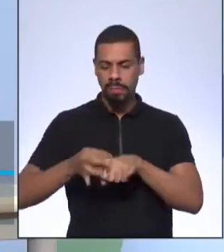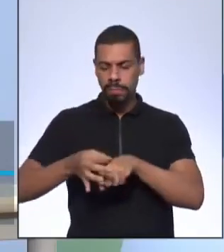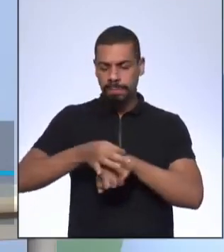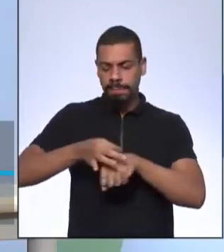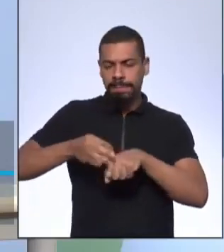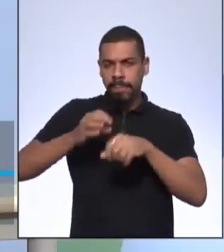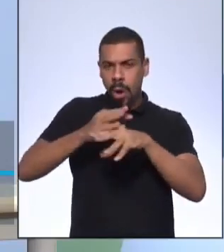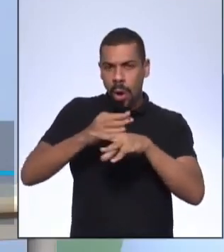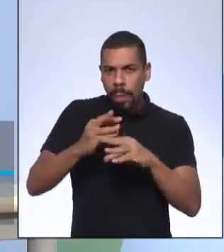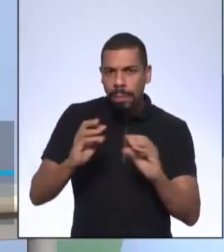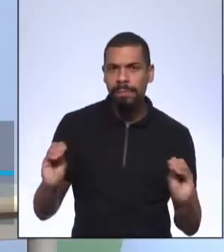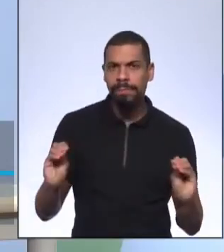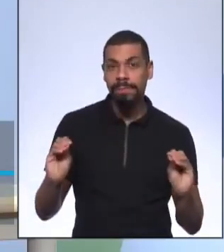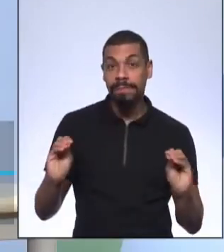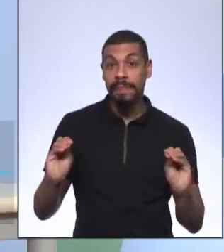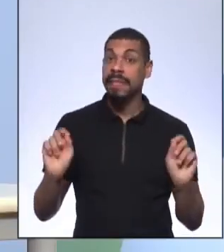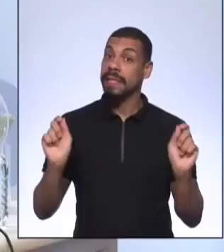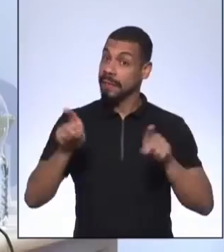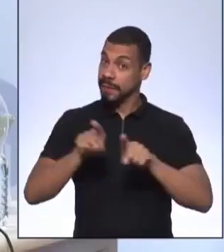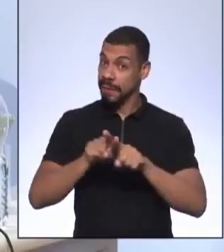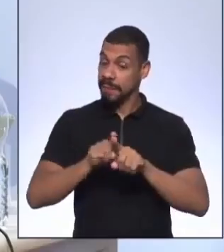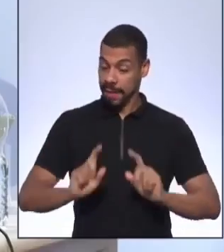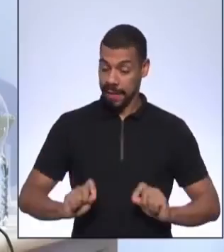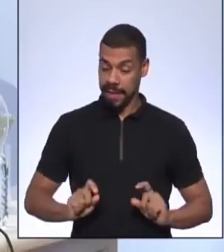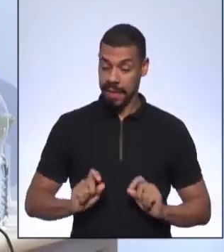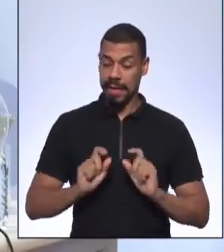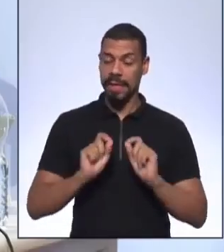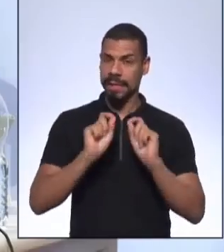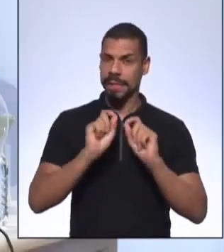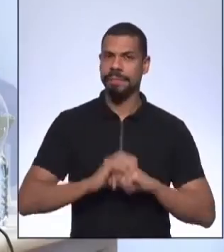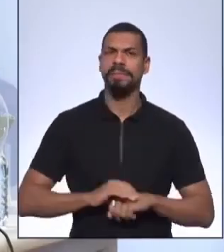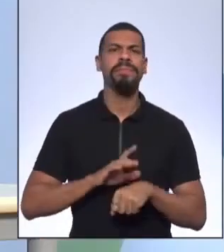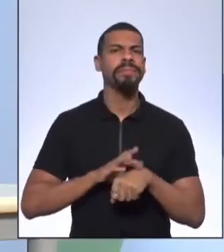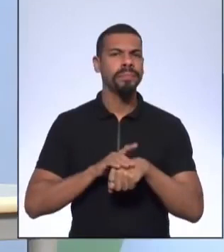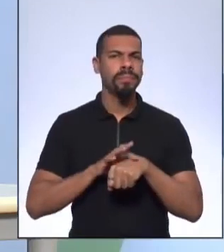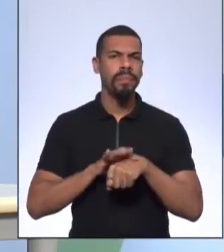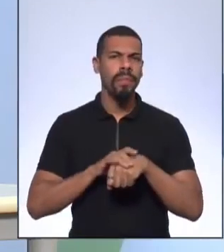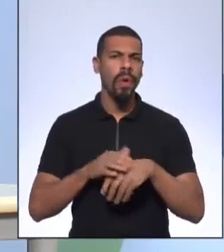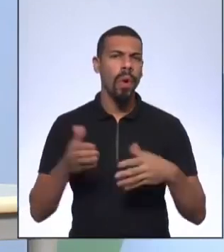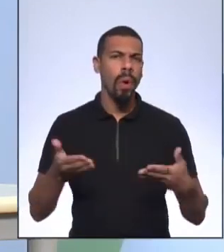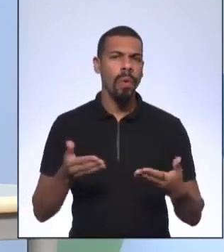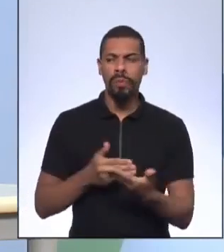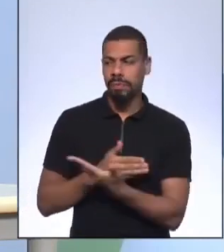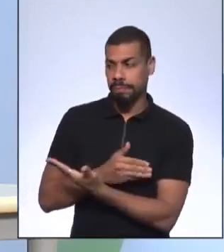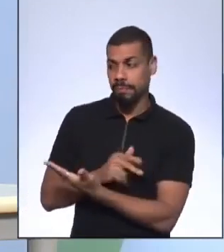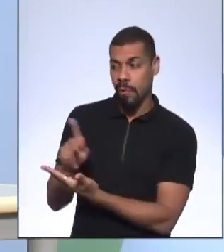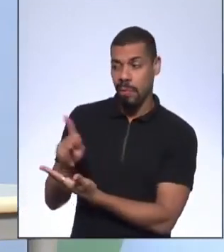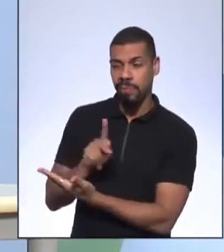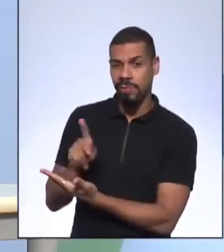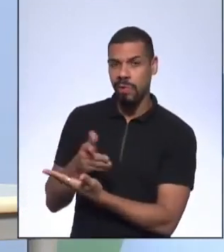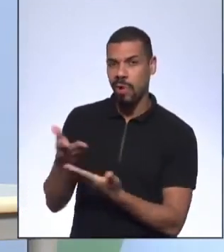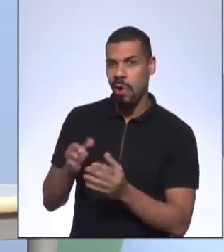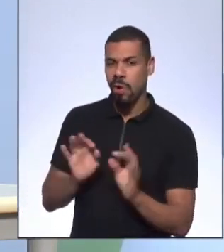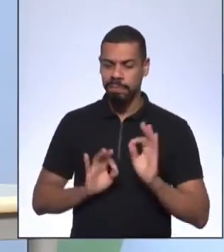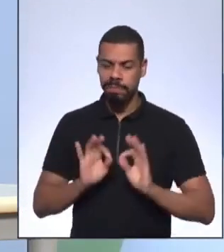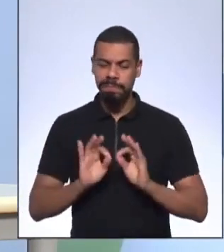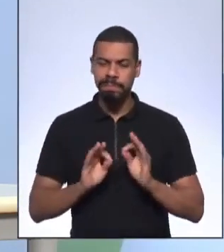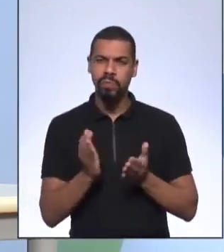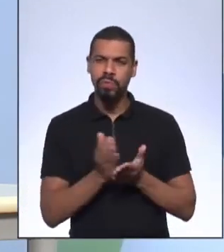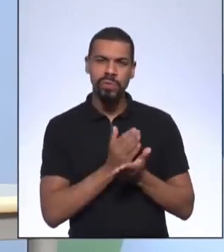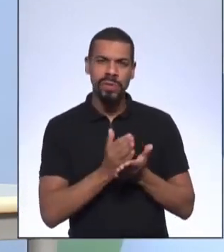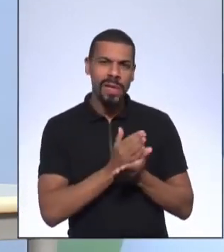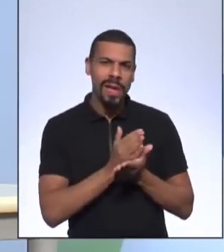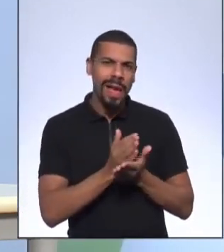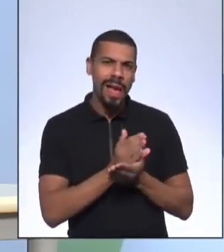Aline Garcia, que está aqui com a gente. Então, vamos se preparar para essa aula, pegar o